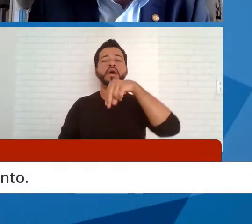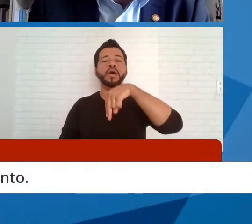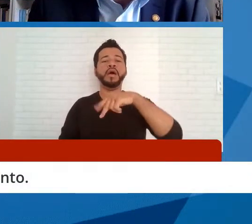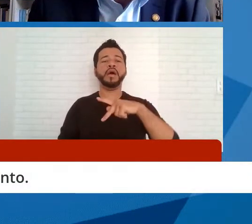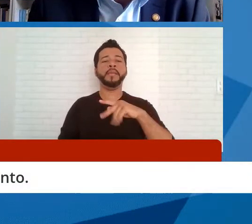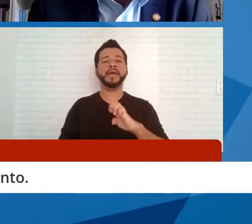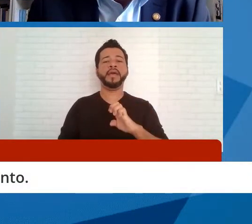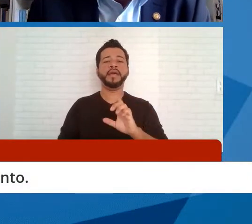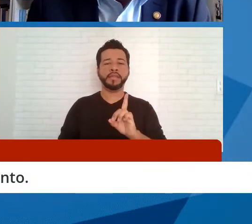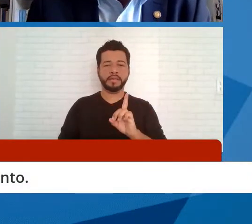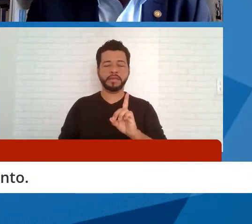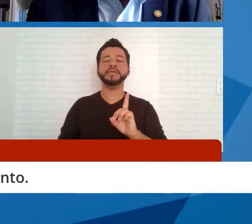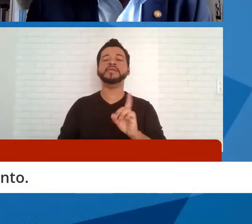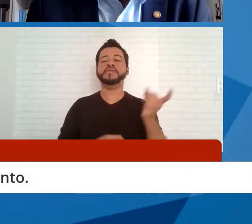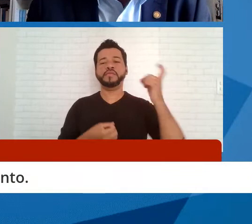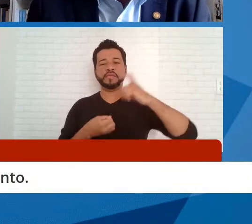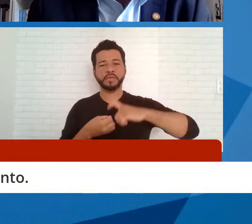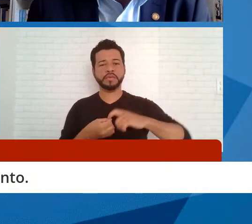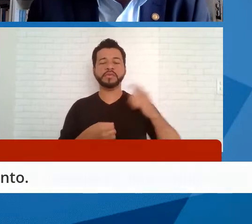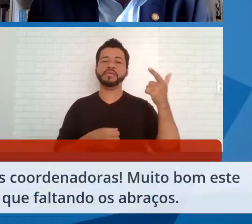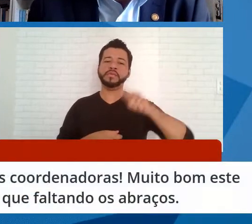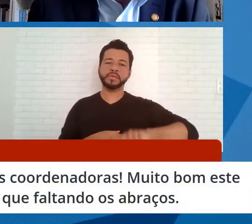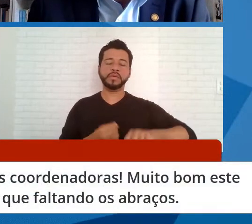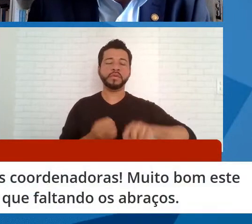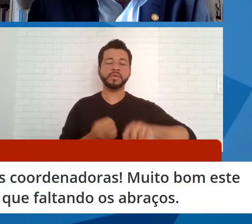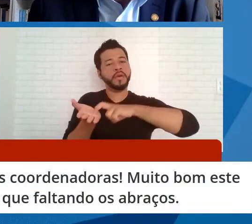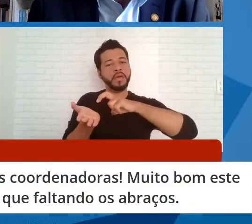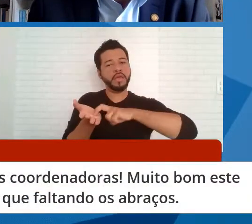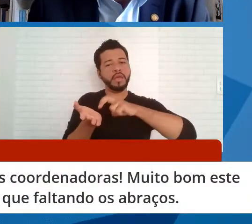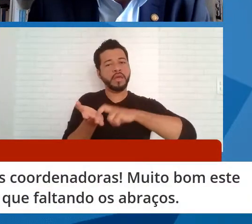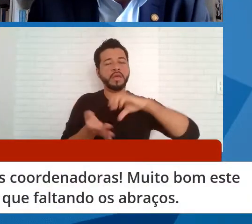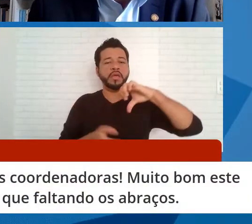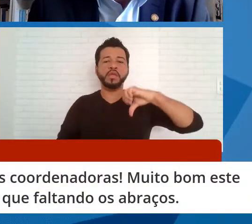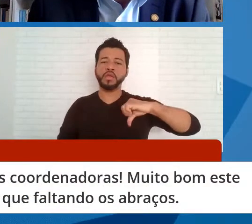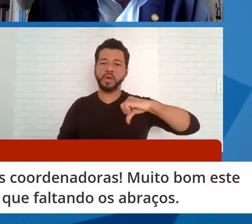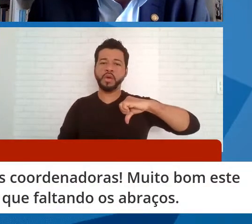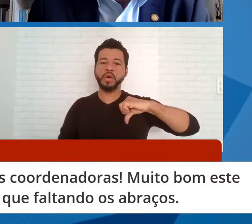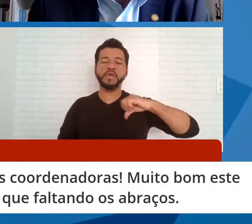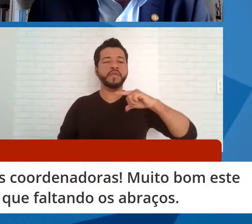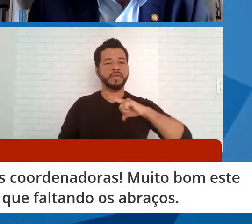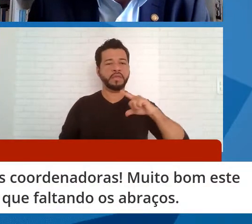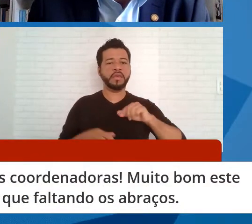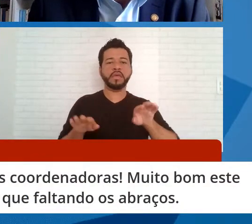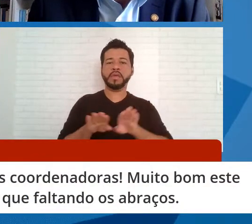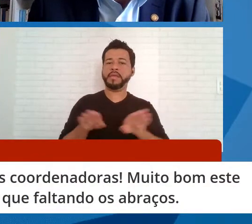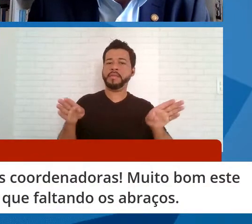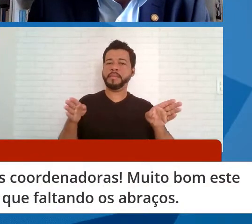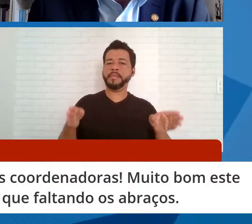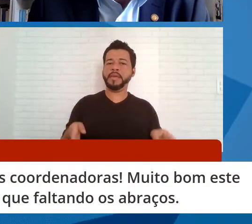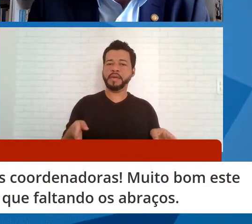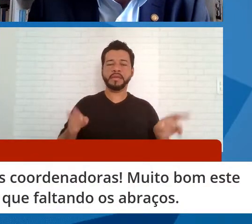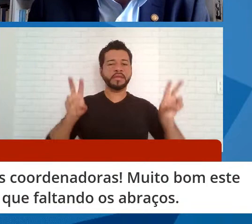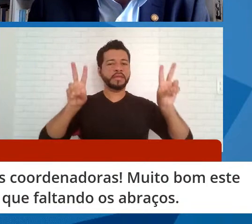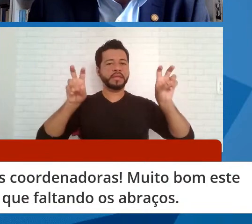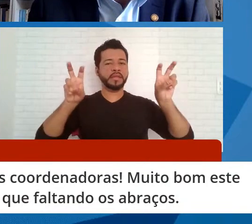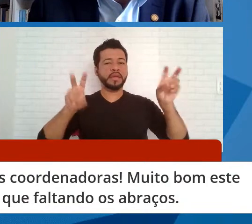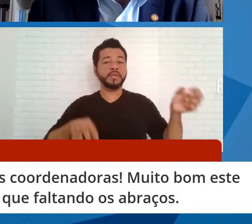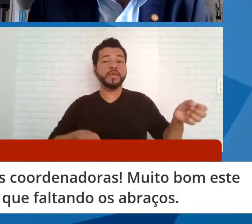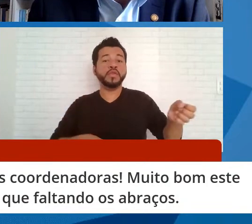canais da Amped. De manhã, às 9, nós temos uma mesa com o tema Novo